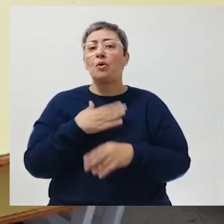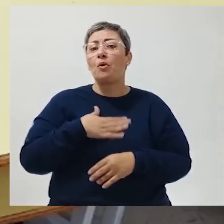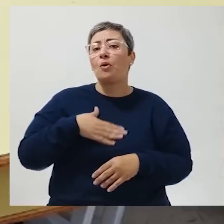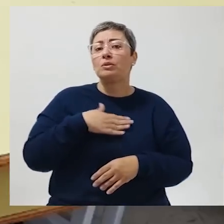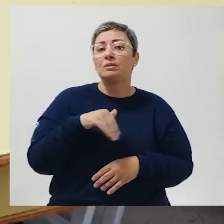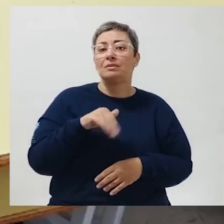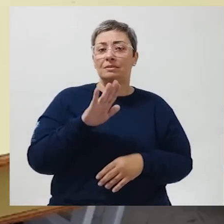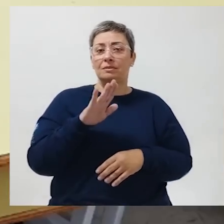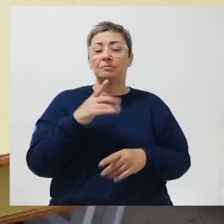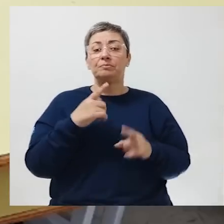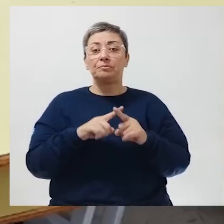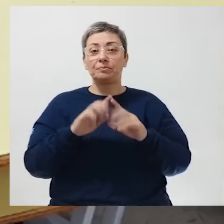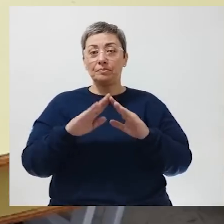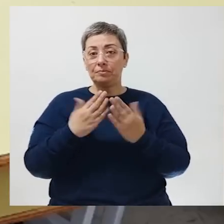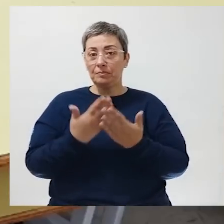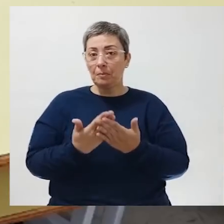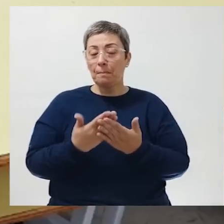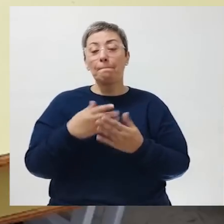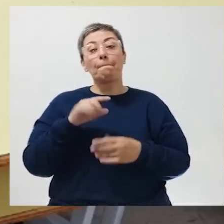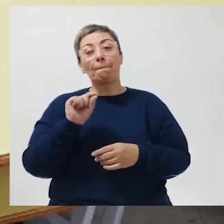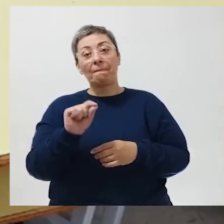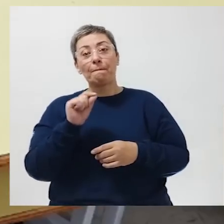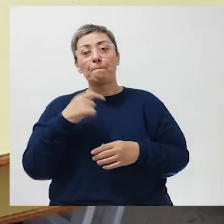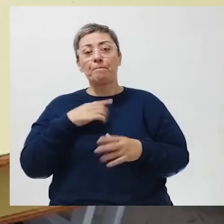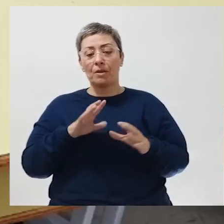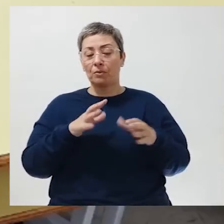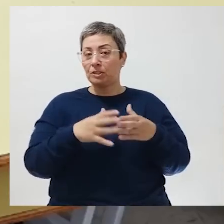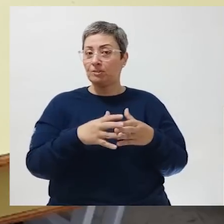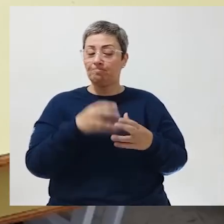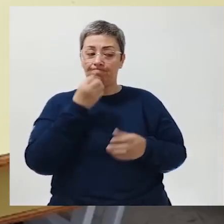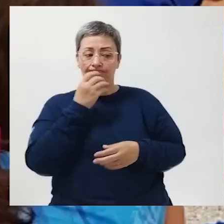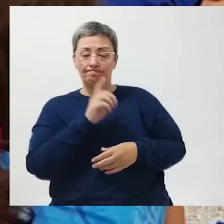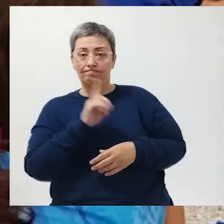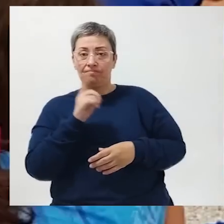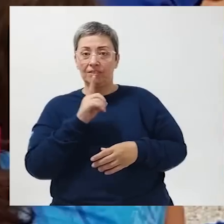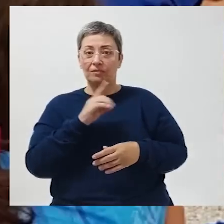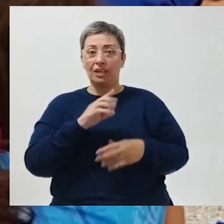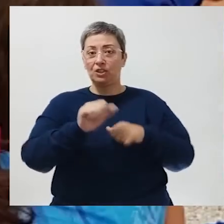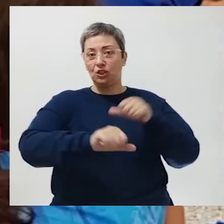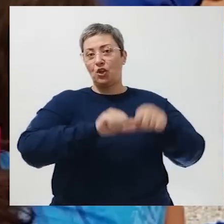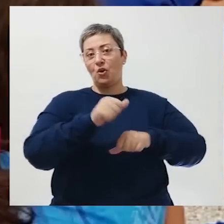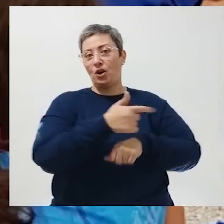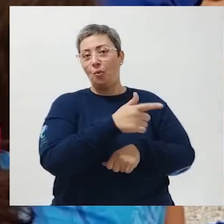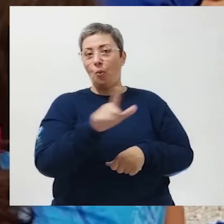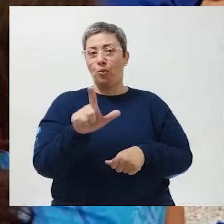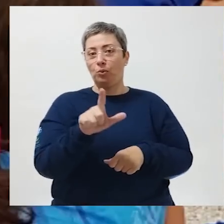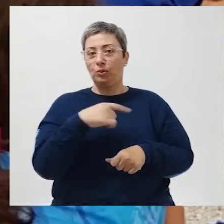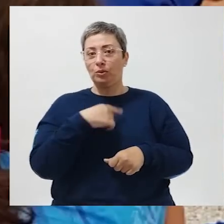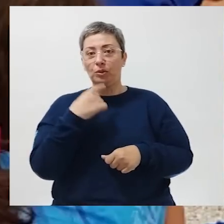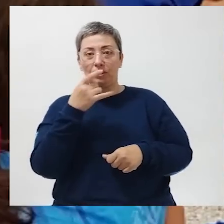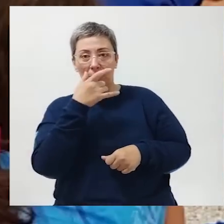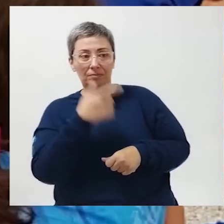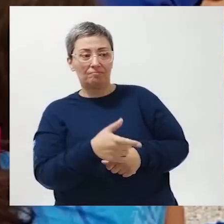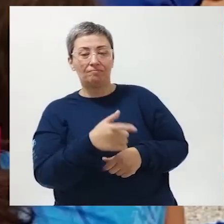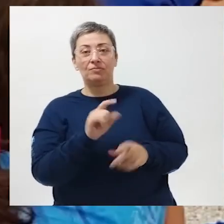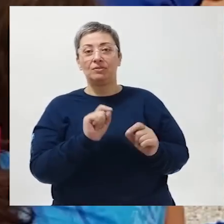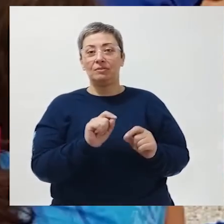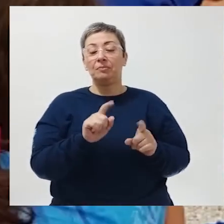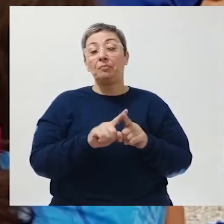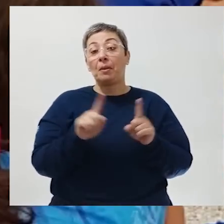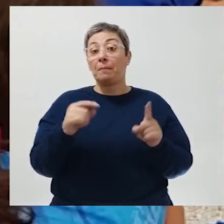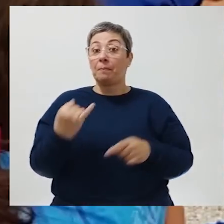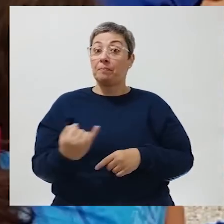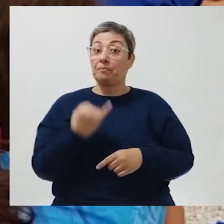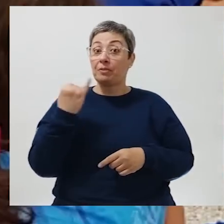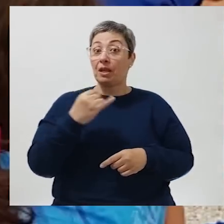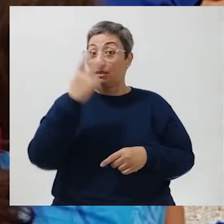gostam mais. Lá na escola, quando a gente vê que o cantinho não faz sucesso, logo a gente troca por um outro que chame mais atenção. Mas o